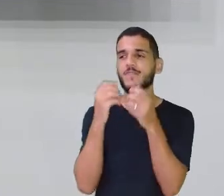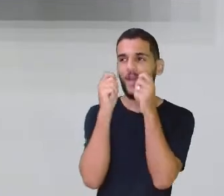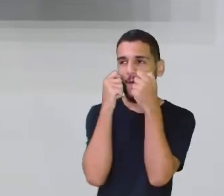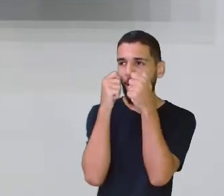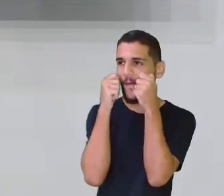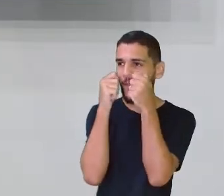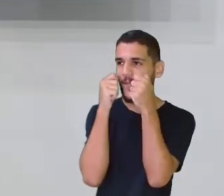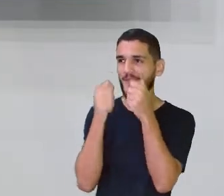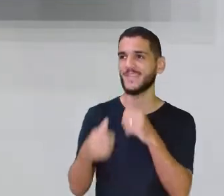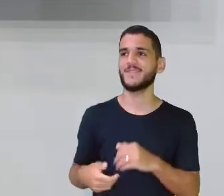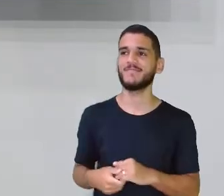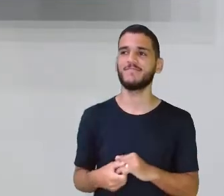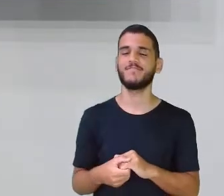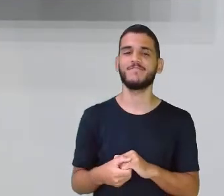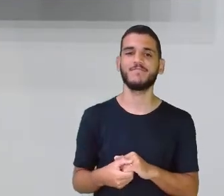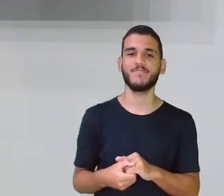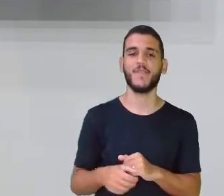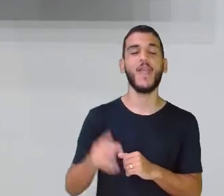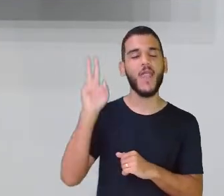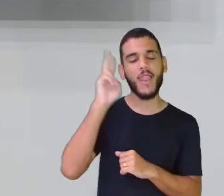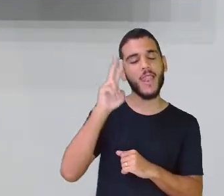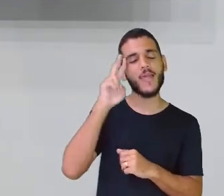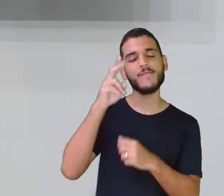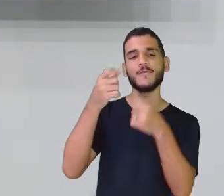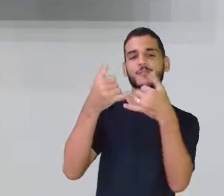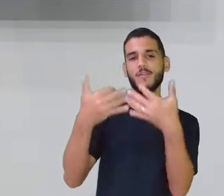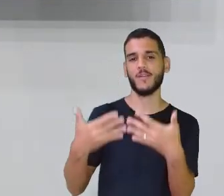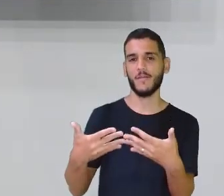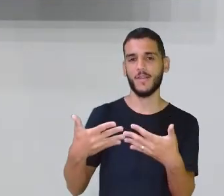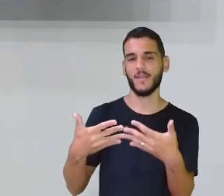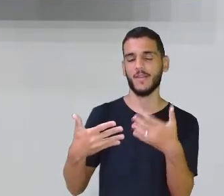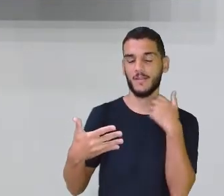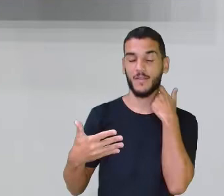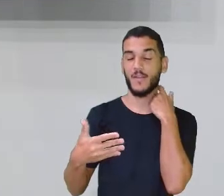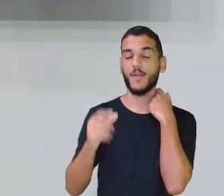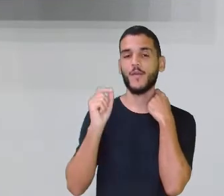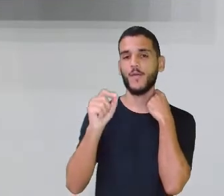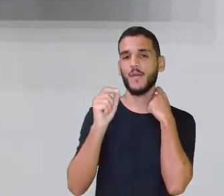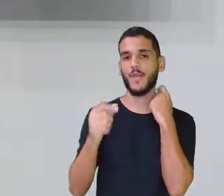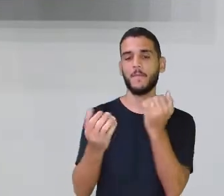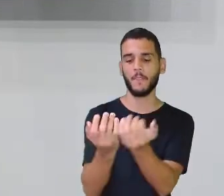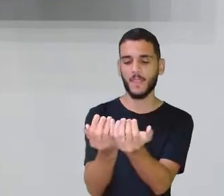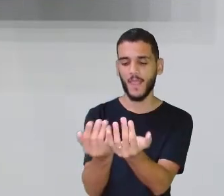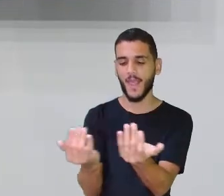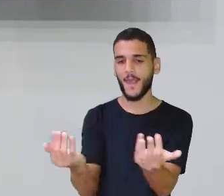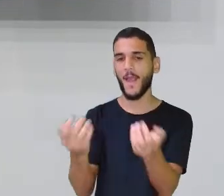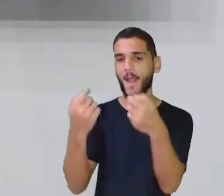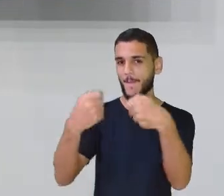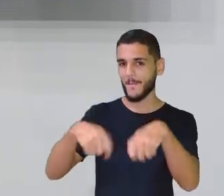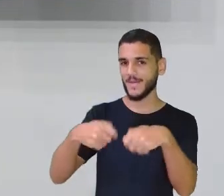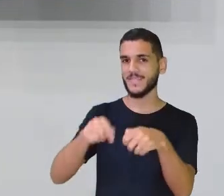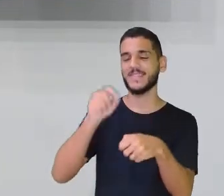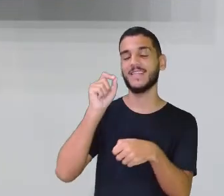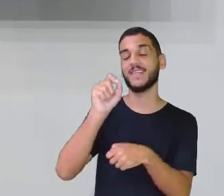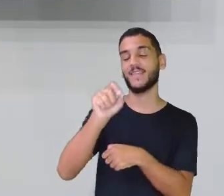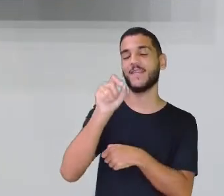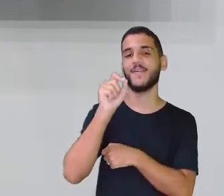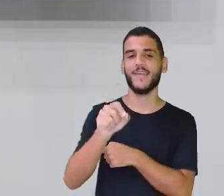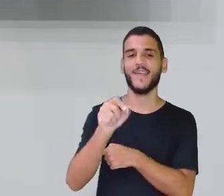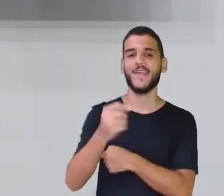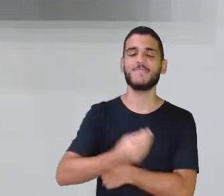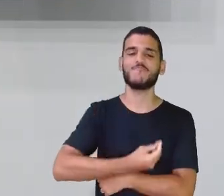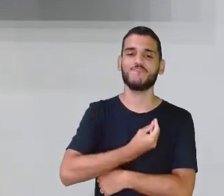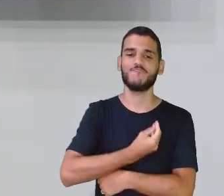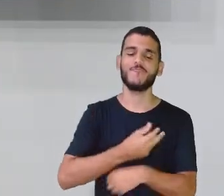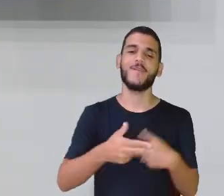aí, eu lembro que eu falei para vocês que as plantas precisam dos seres vivos, porque, ó, os decompositores que